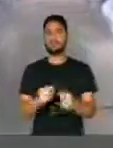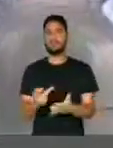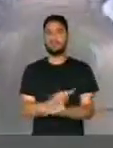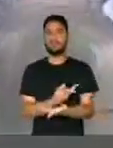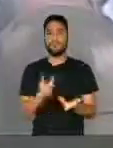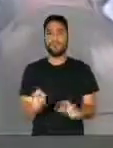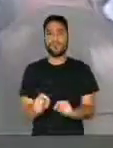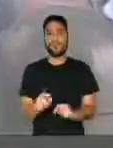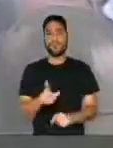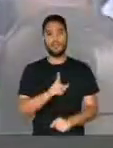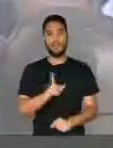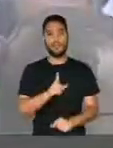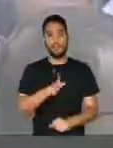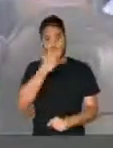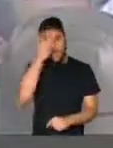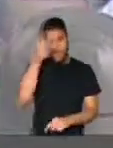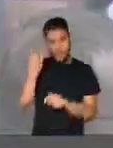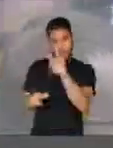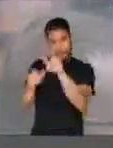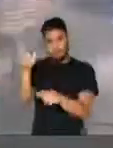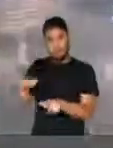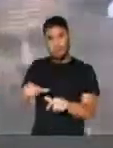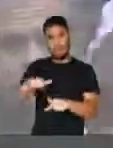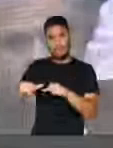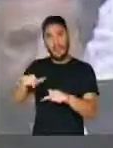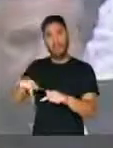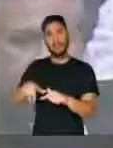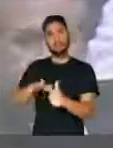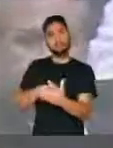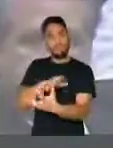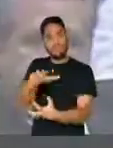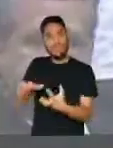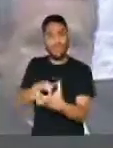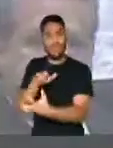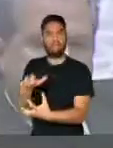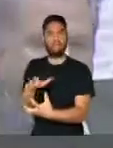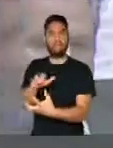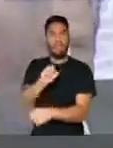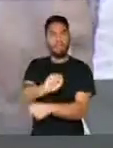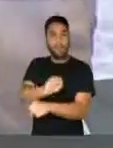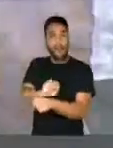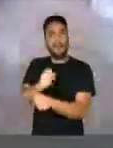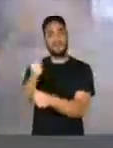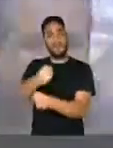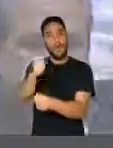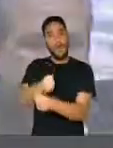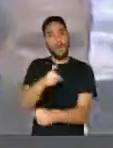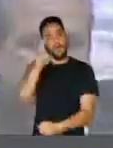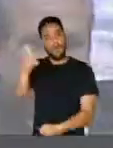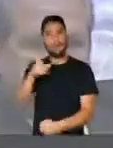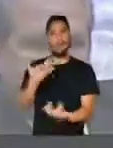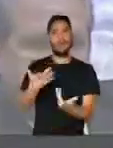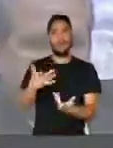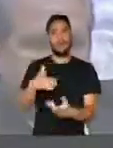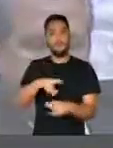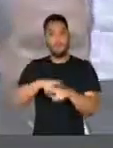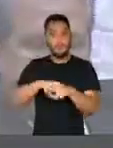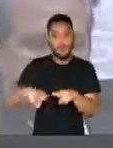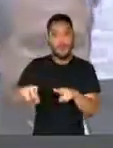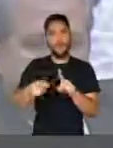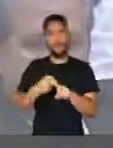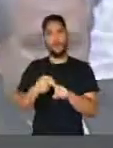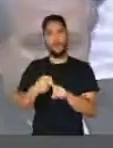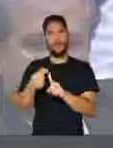uma resistência dos trabalhadores que estão em greve, parando as principais obras da Bahia, obra de energia eólica, metrô,